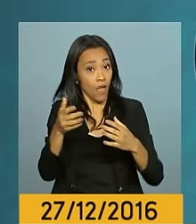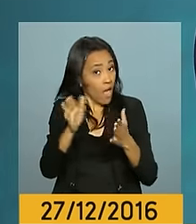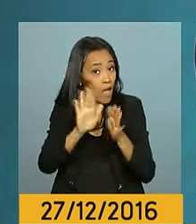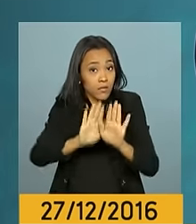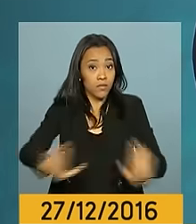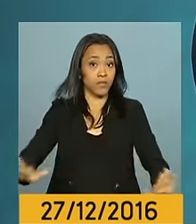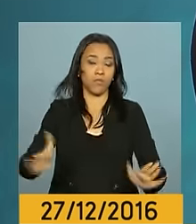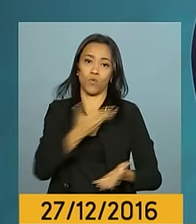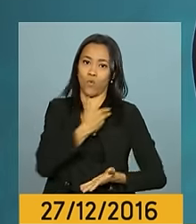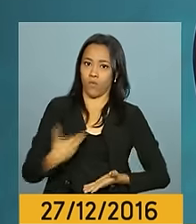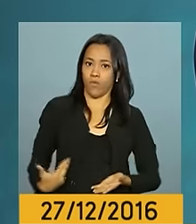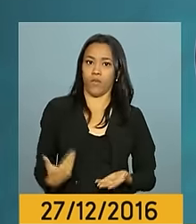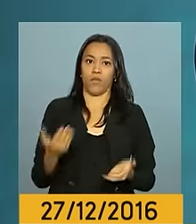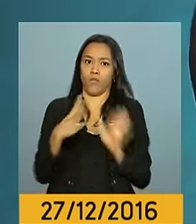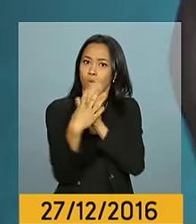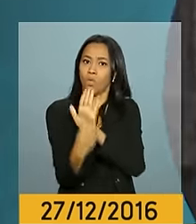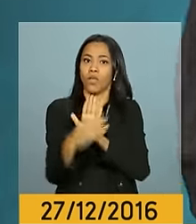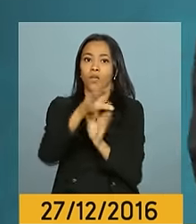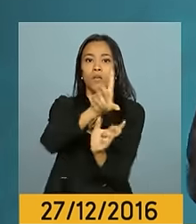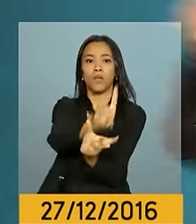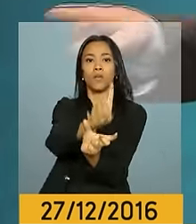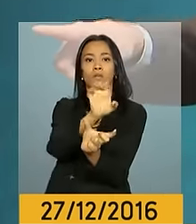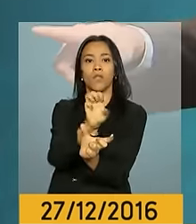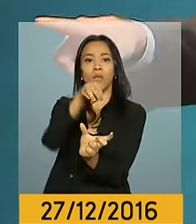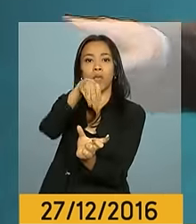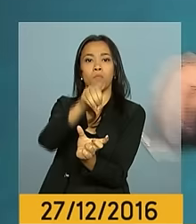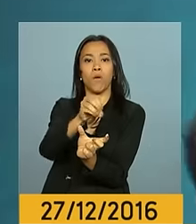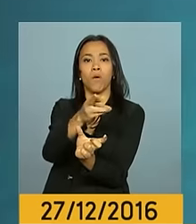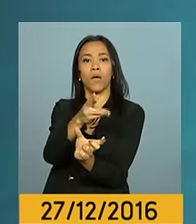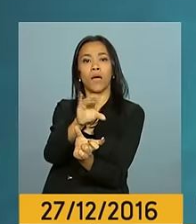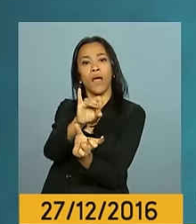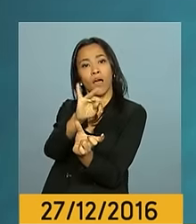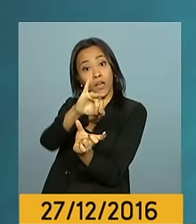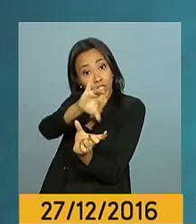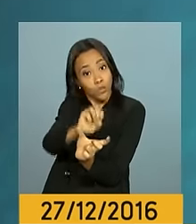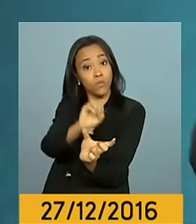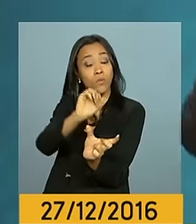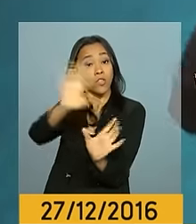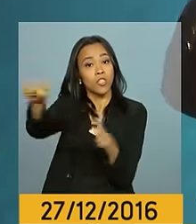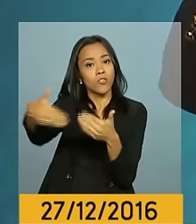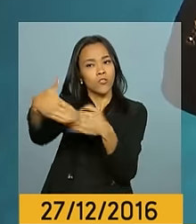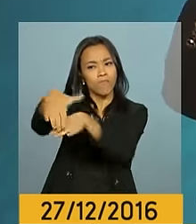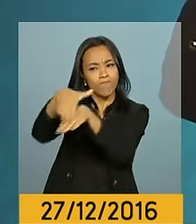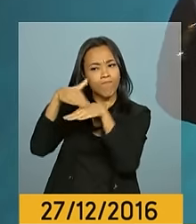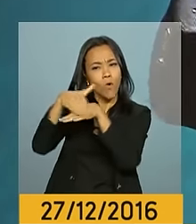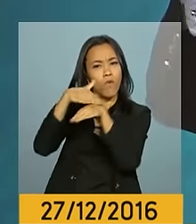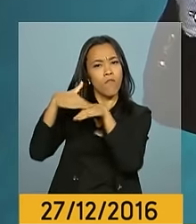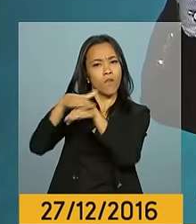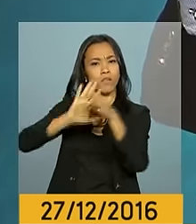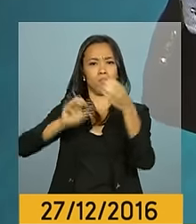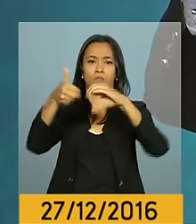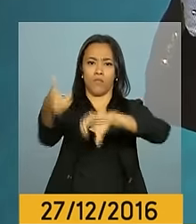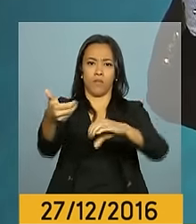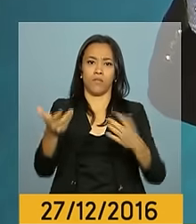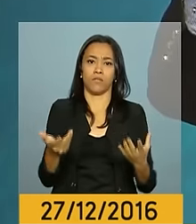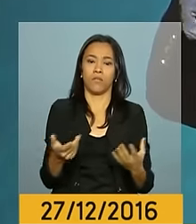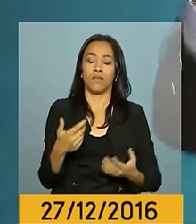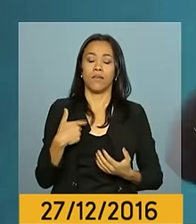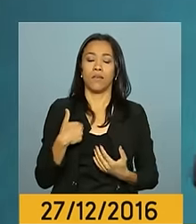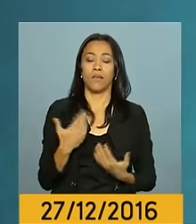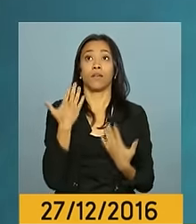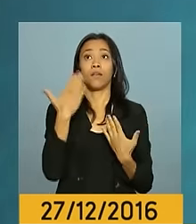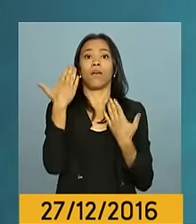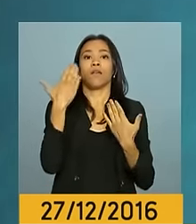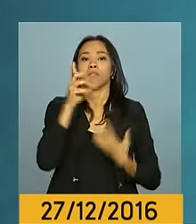assim você não governa sozinho você governa com o Congresso Nacional e graças a Deus